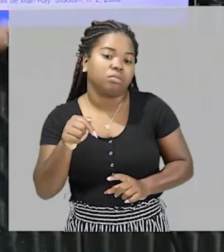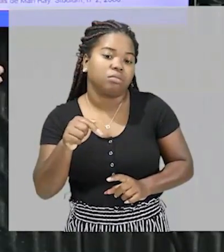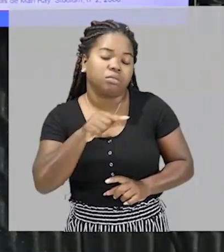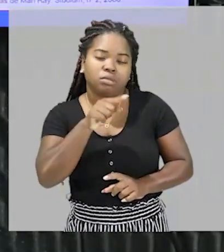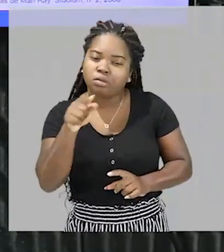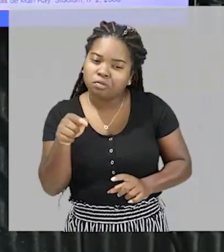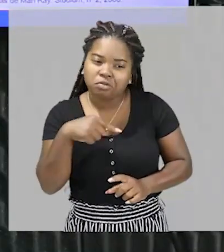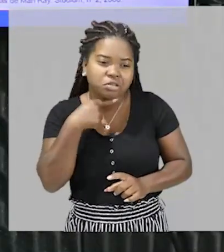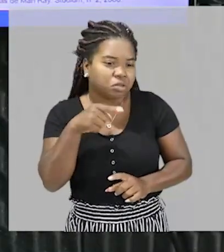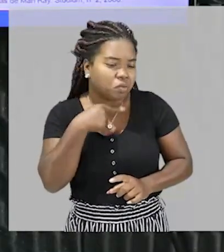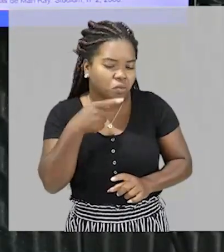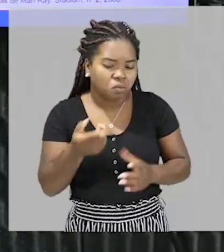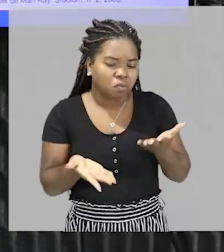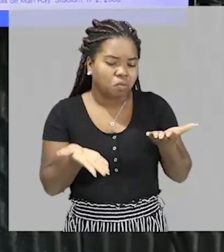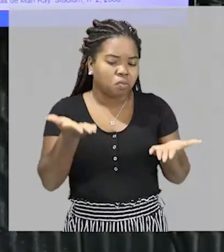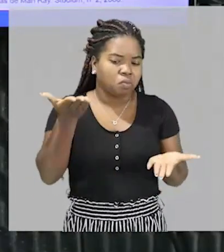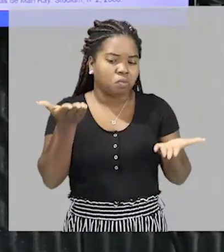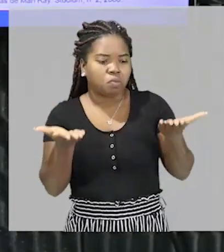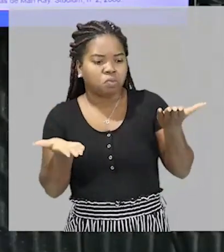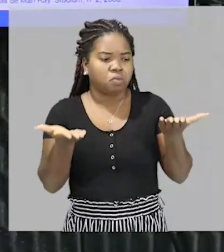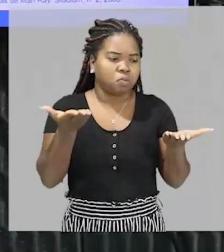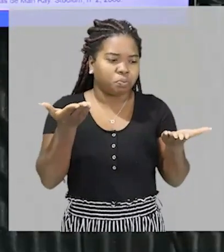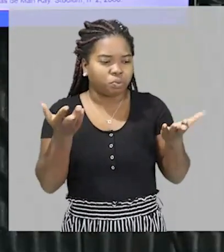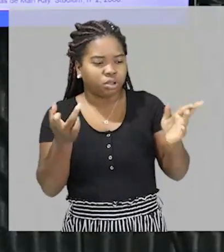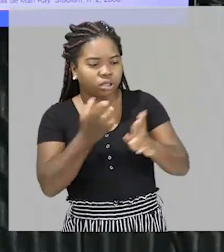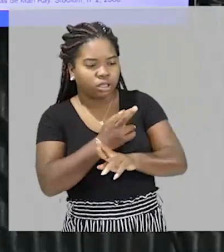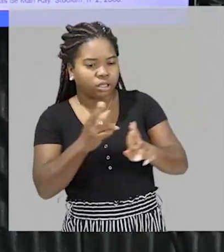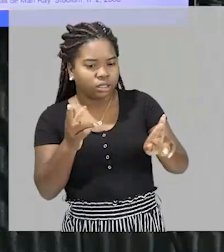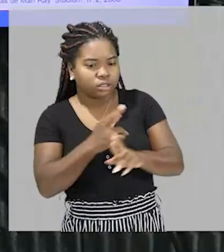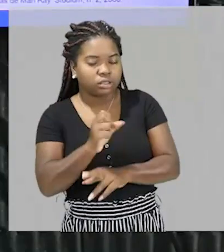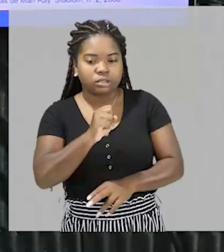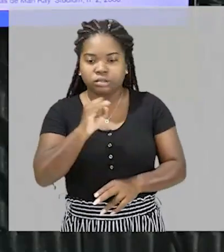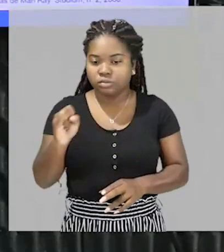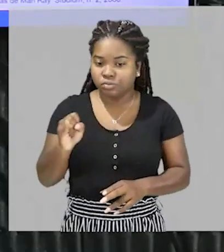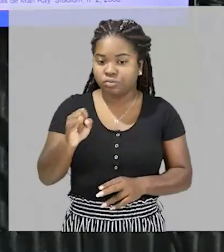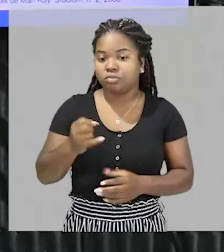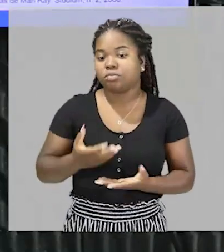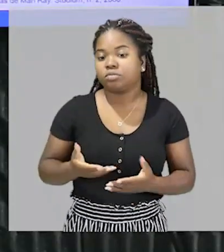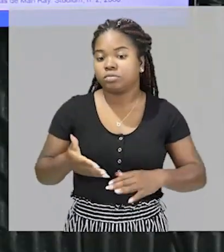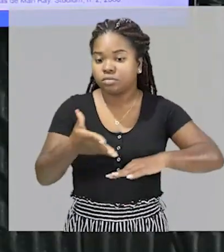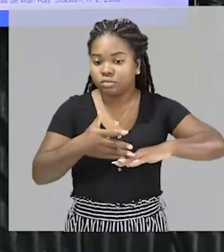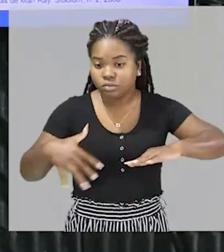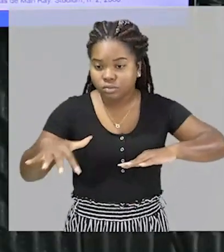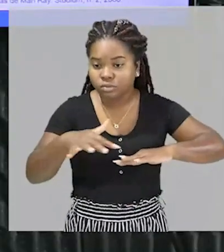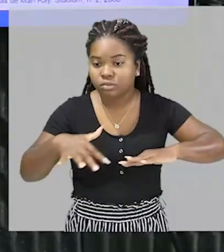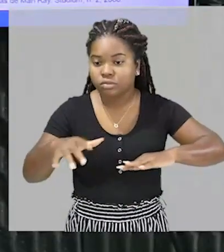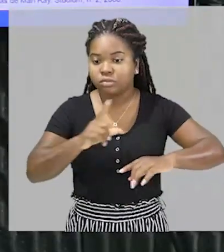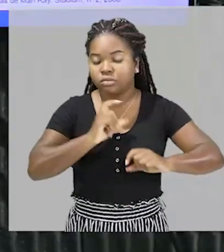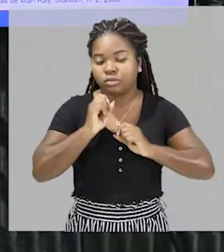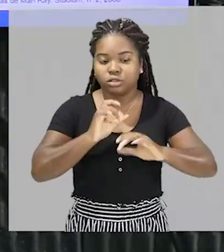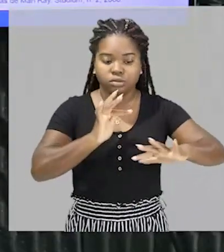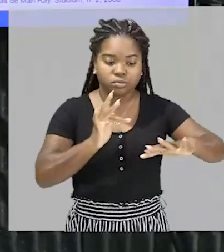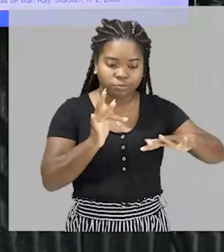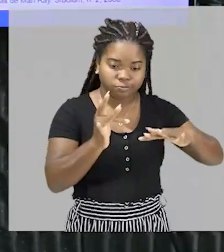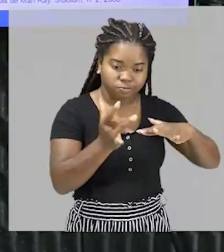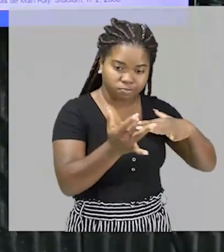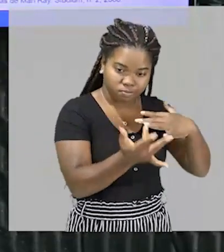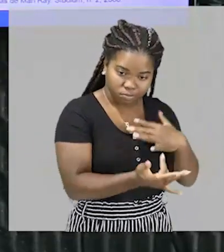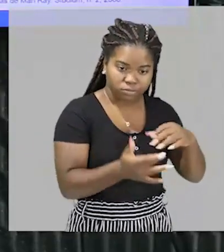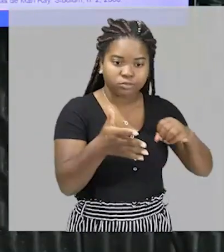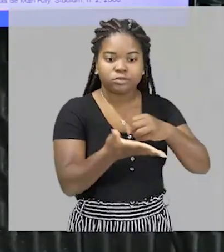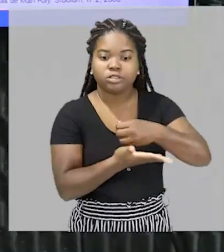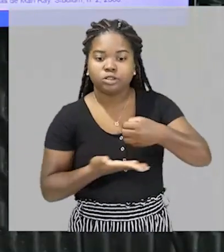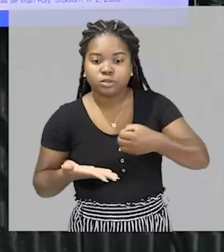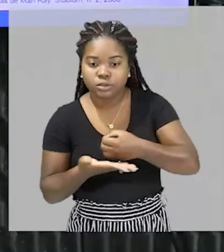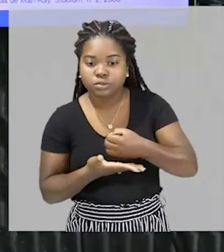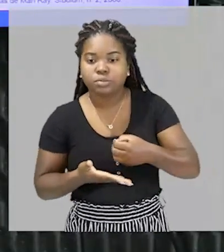consegue comparar. Se nós somos de uma época, atualmente, de um período onde existem redes sociais, onde a base